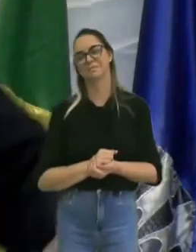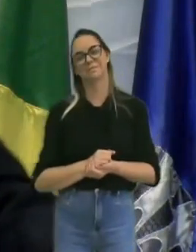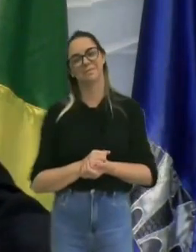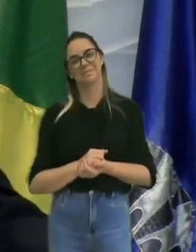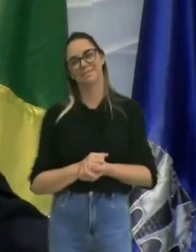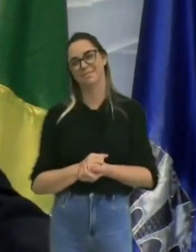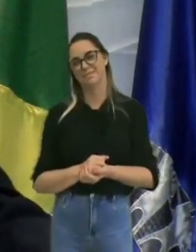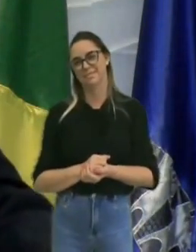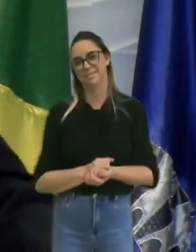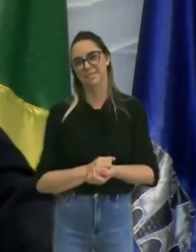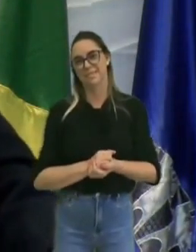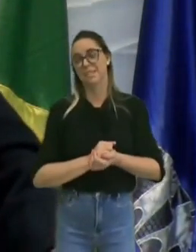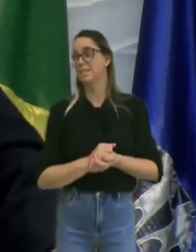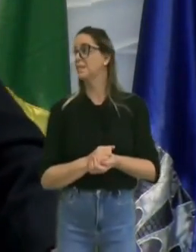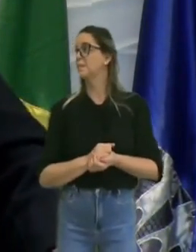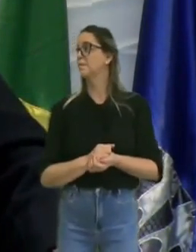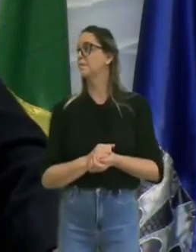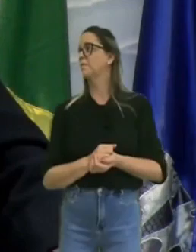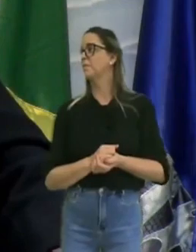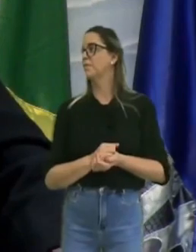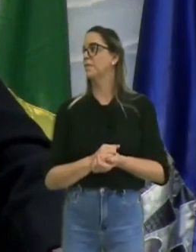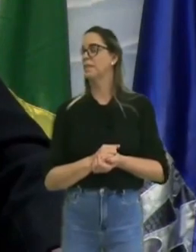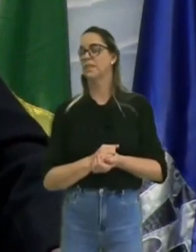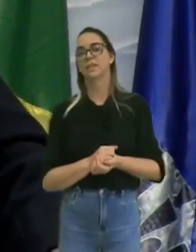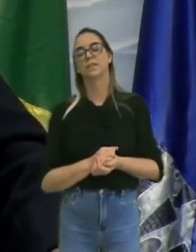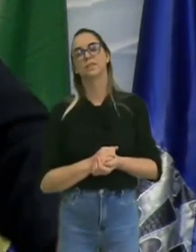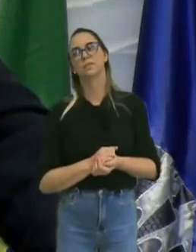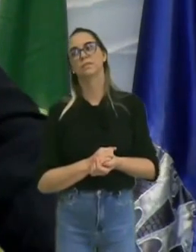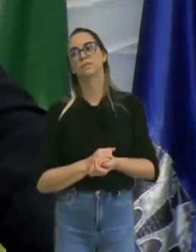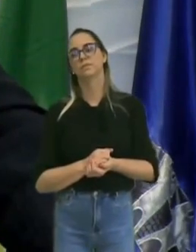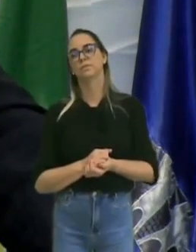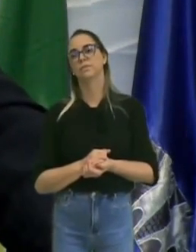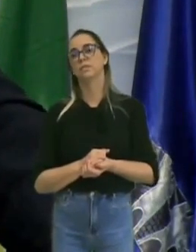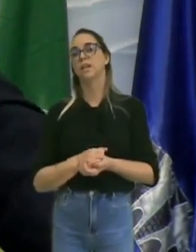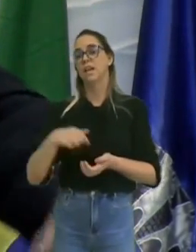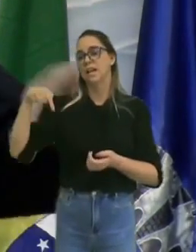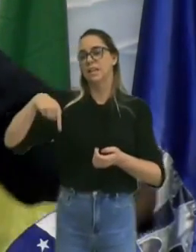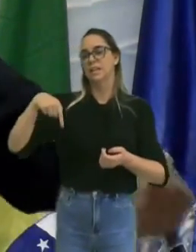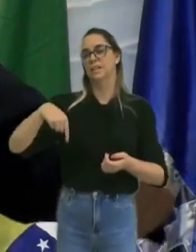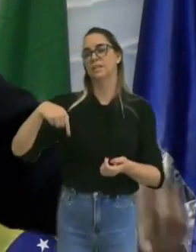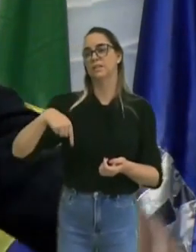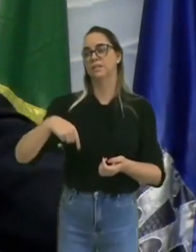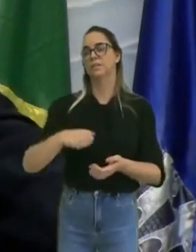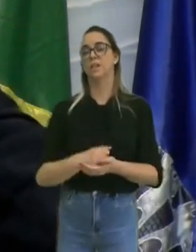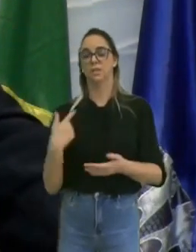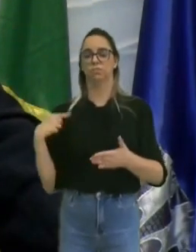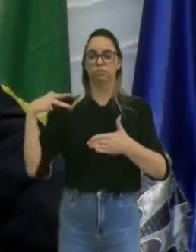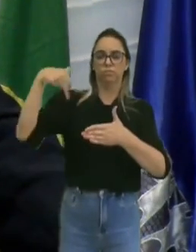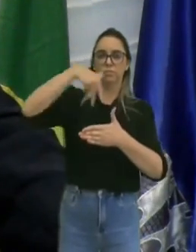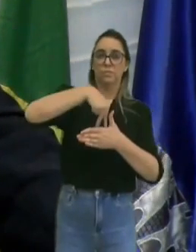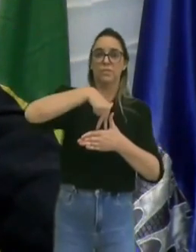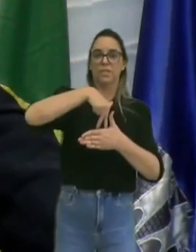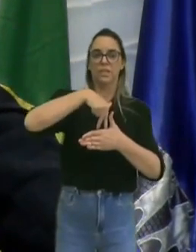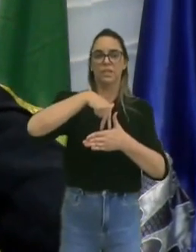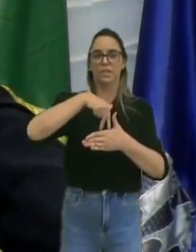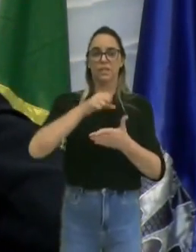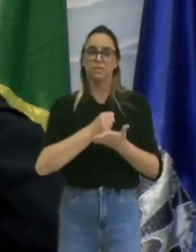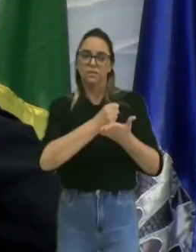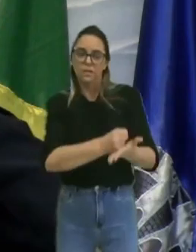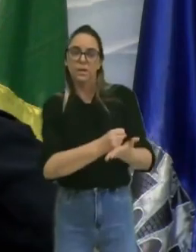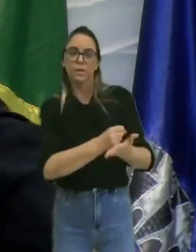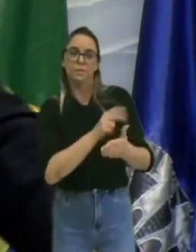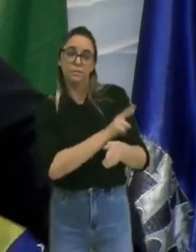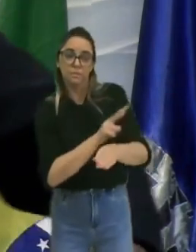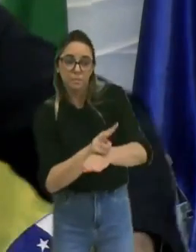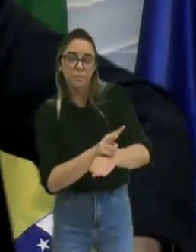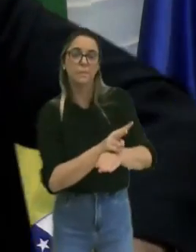quiser me mandar matar, manda bala. Quem tem a merda é gato. Agora aqui, quando eu subo aqui, é para defender pobre. Quando eu subo